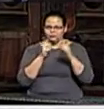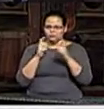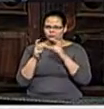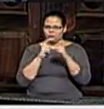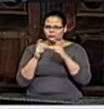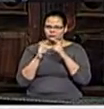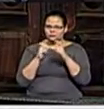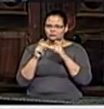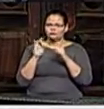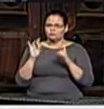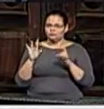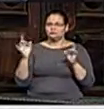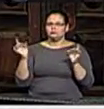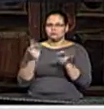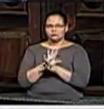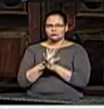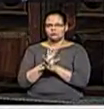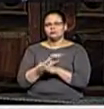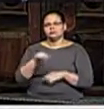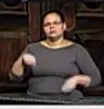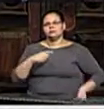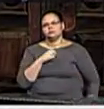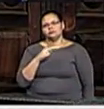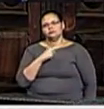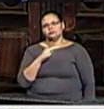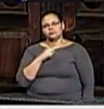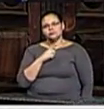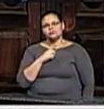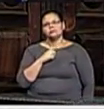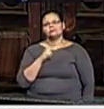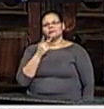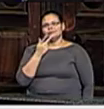E só para concluir, dizer o seguinte, nós temos que parar.